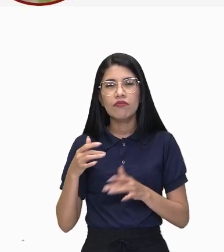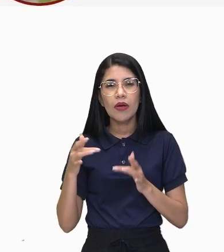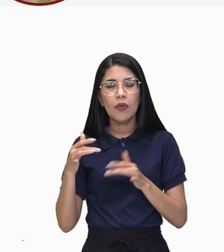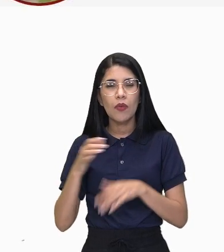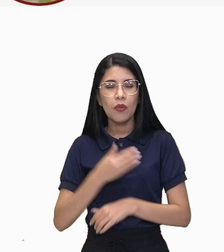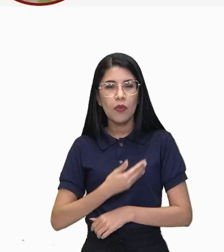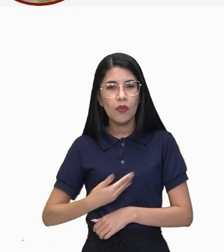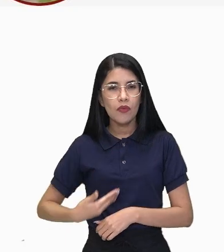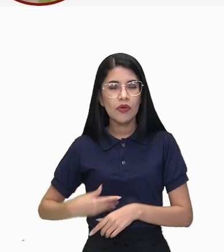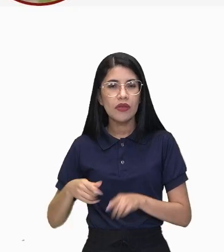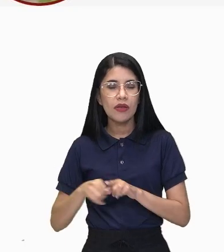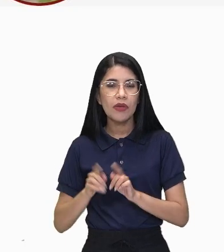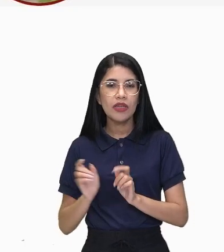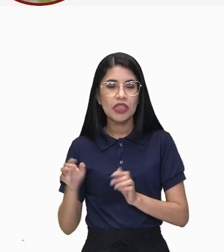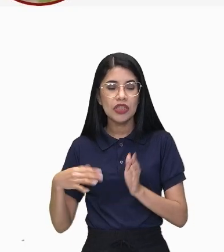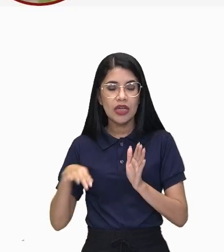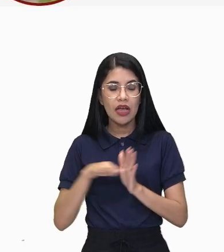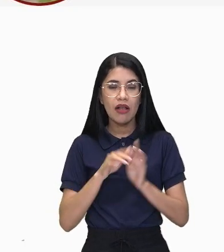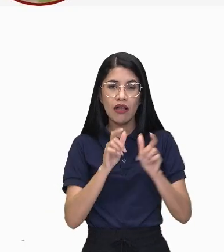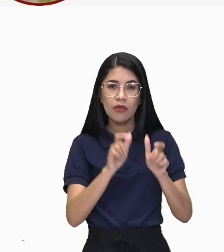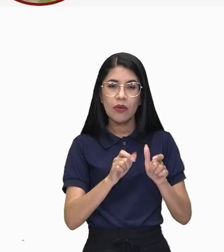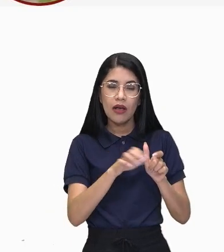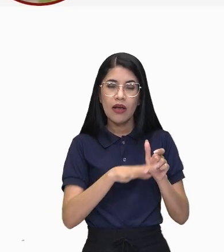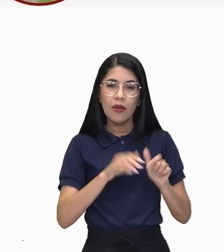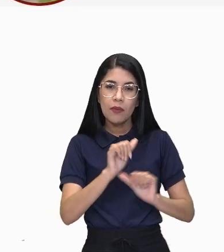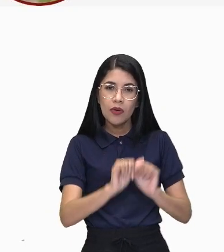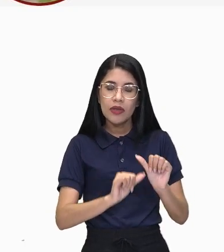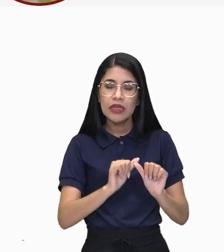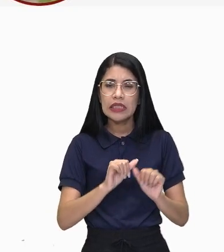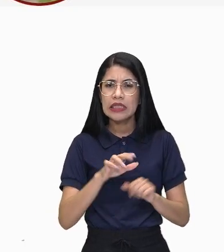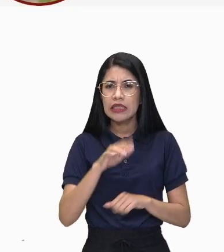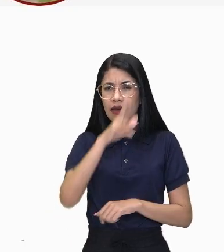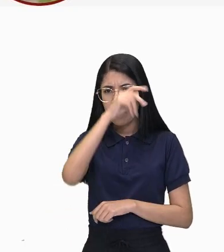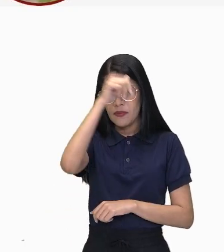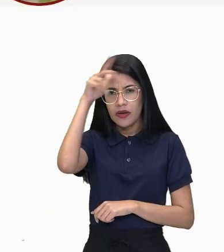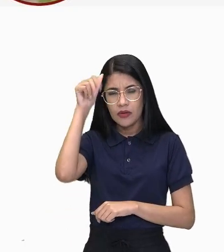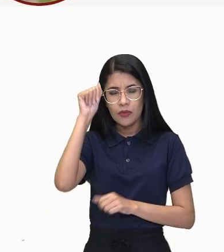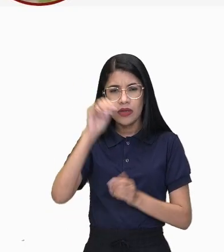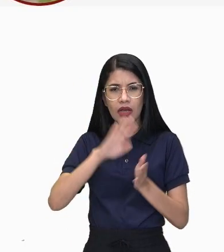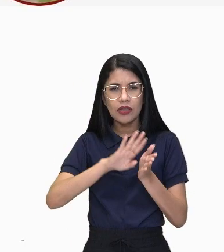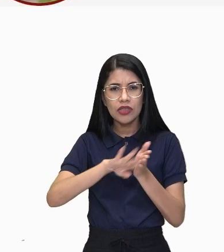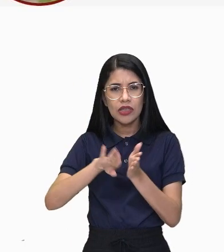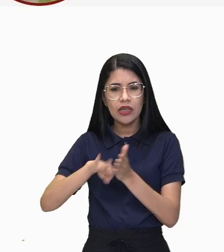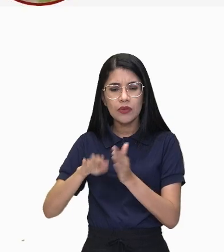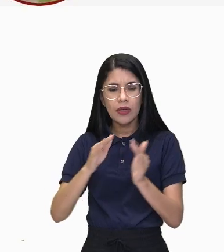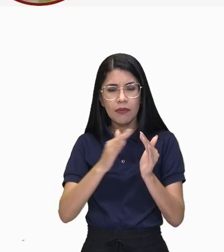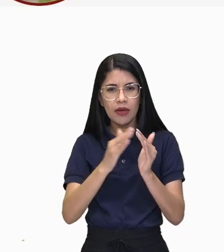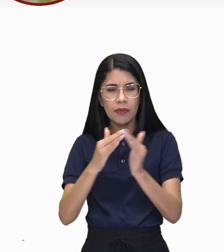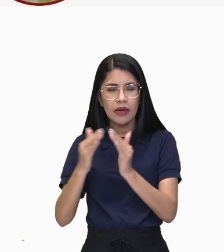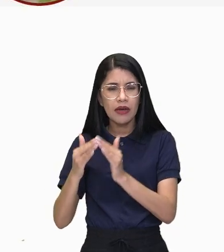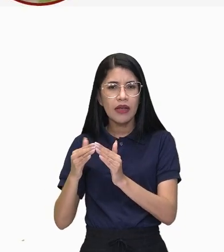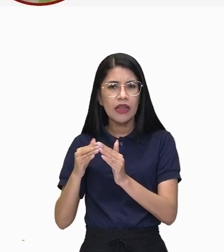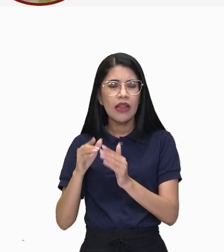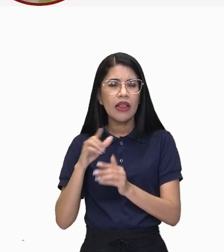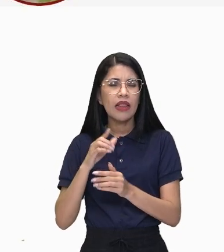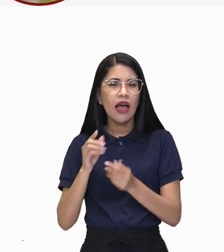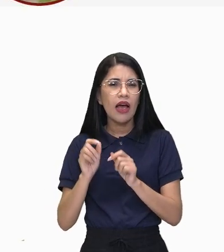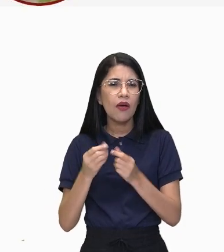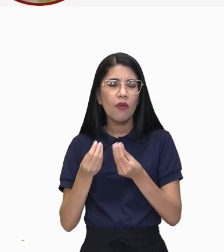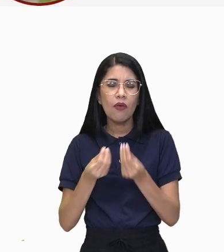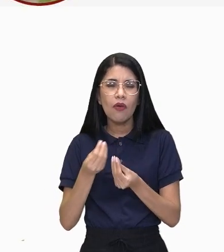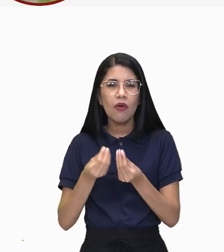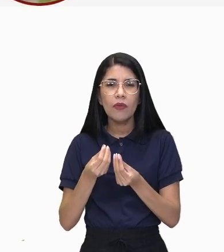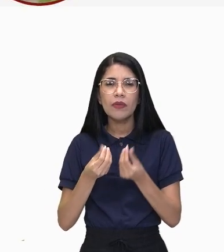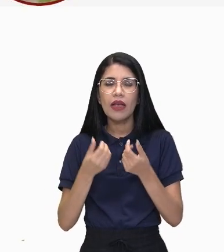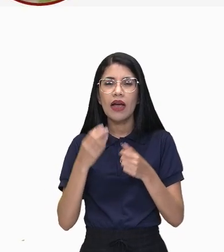fazer essas mudanças. Será que uma prefeitura está retirando aquelas pessoas daquele lugar, né, com os determinados cuidados, pensando